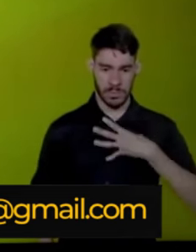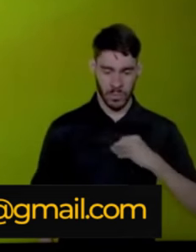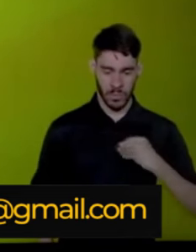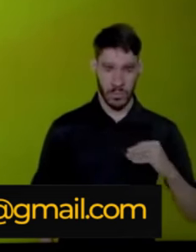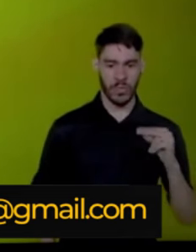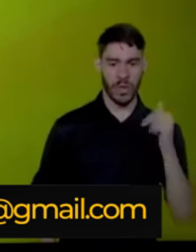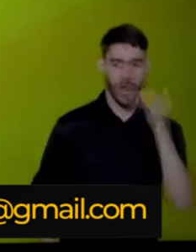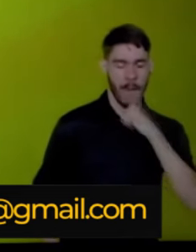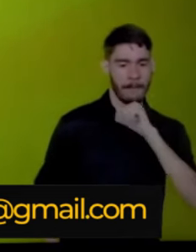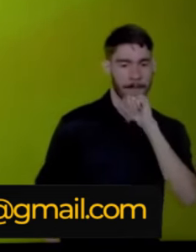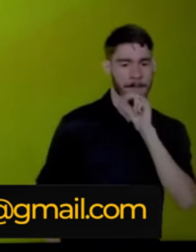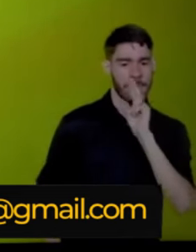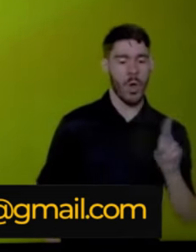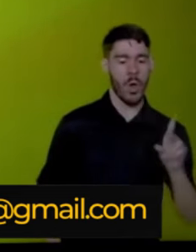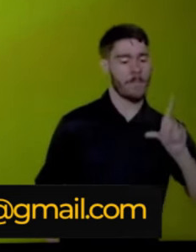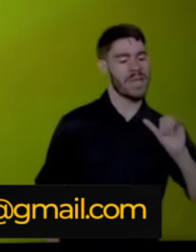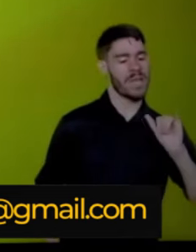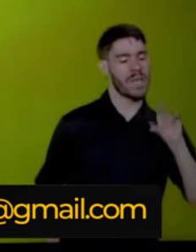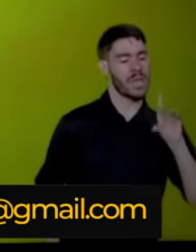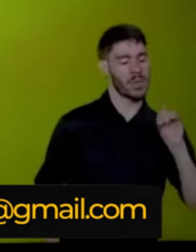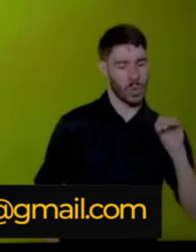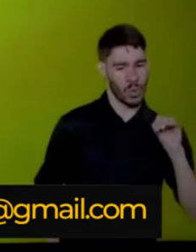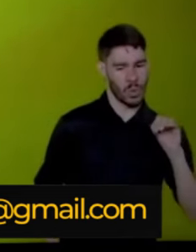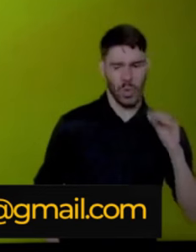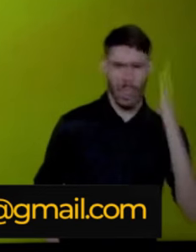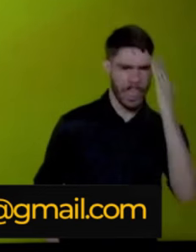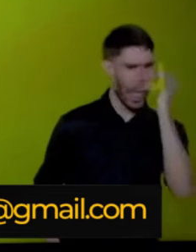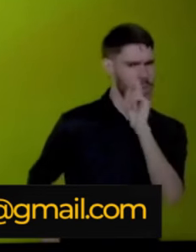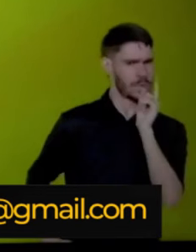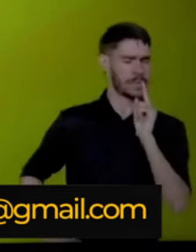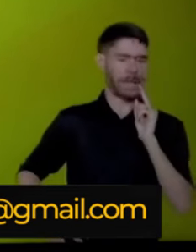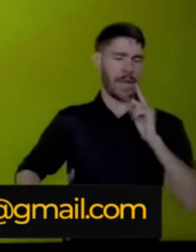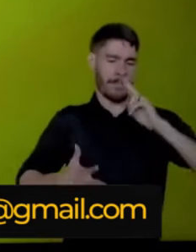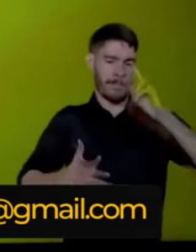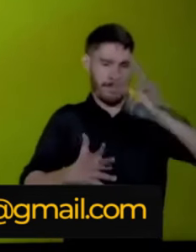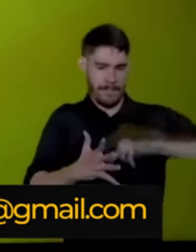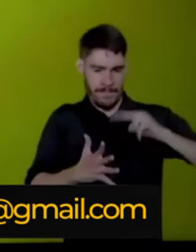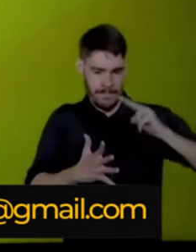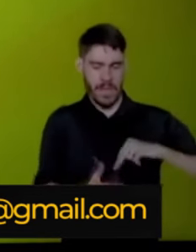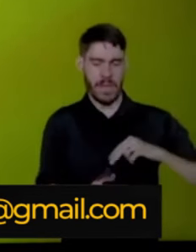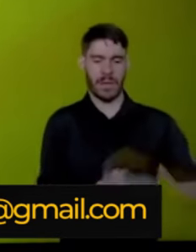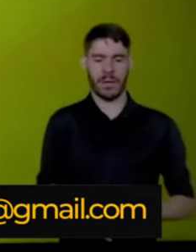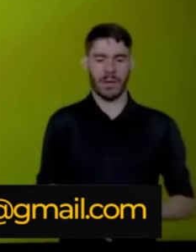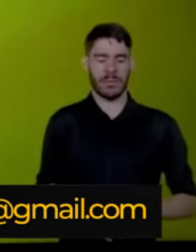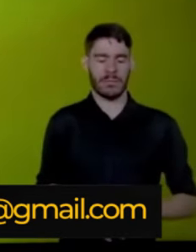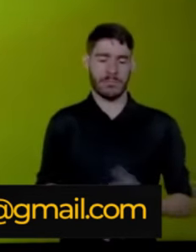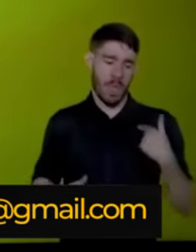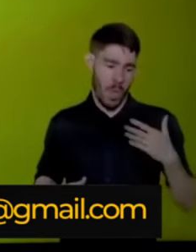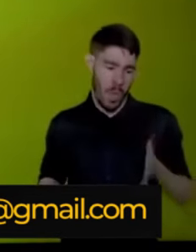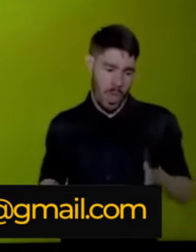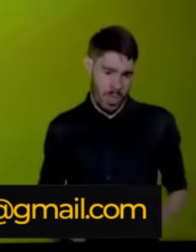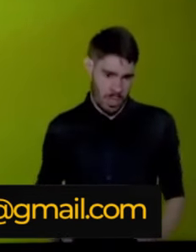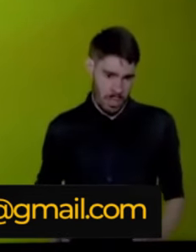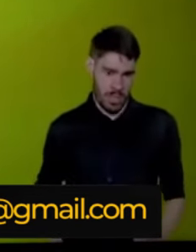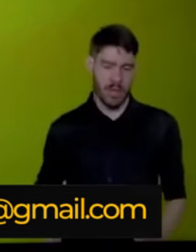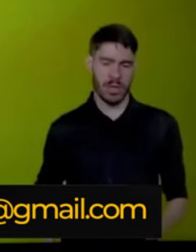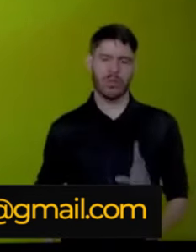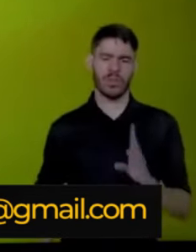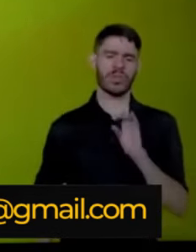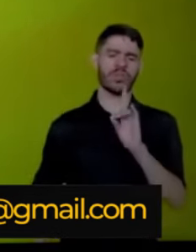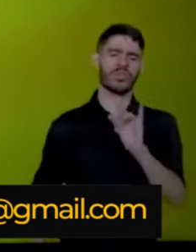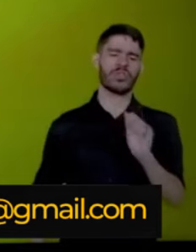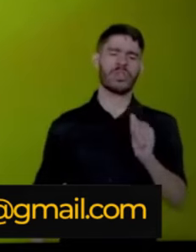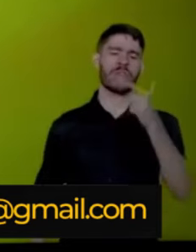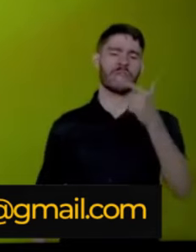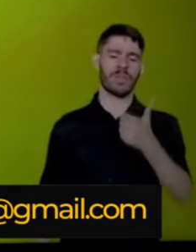Lindu que nasceu e morreu analfabeta que me colocou no mundo dia 27